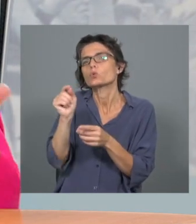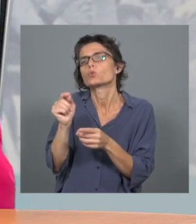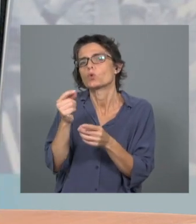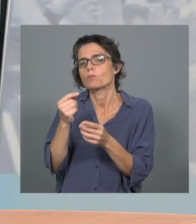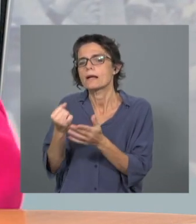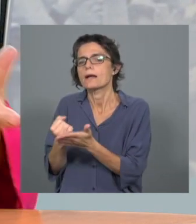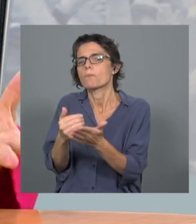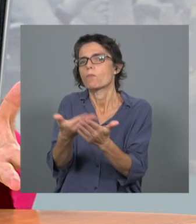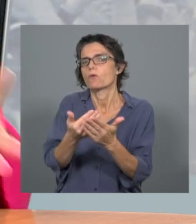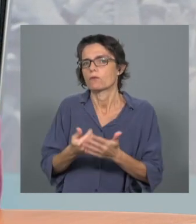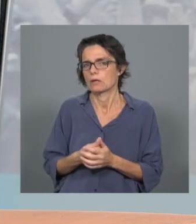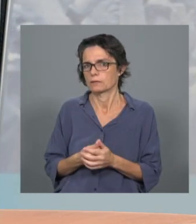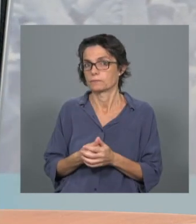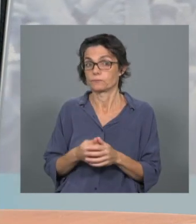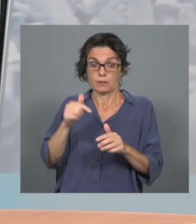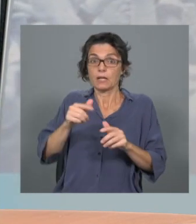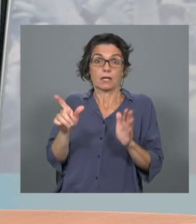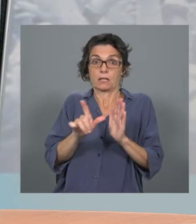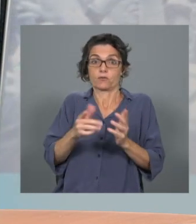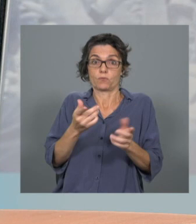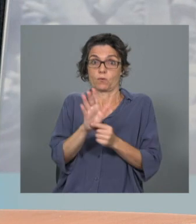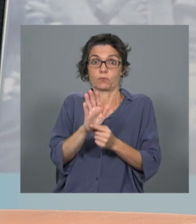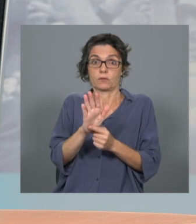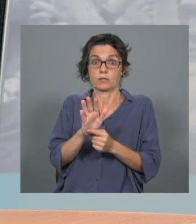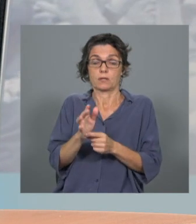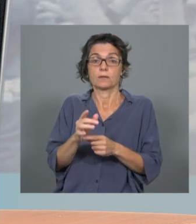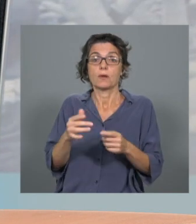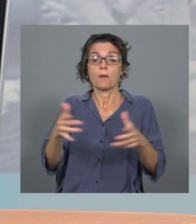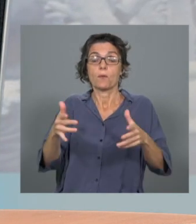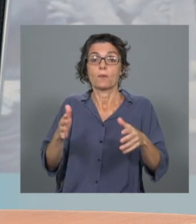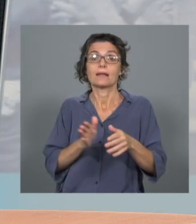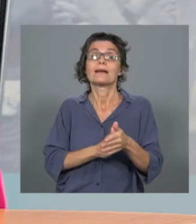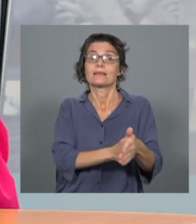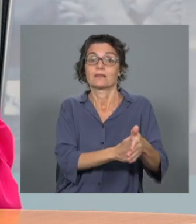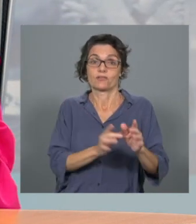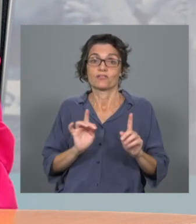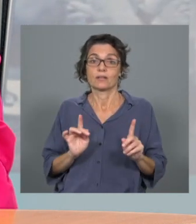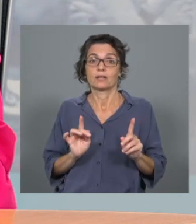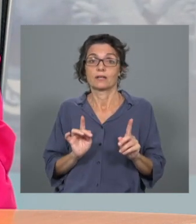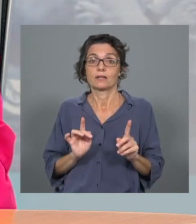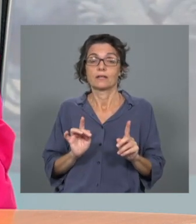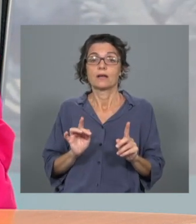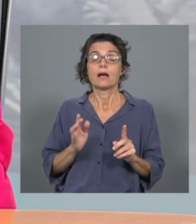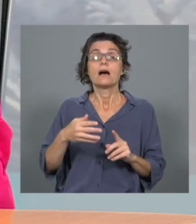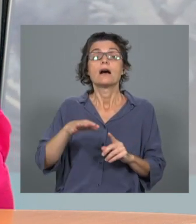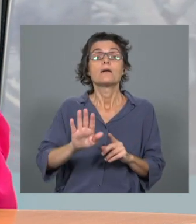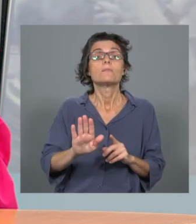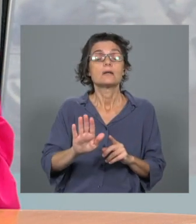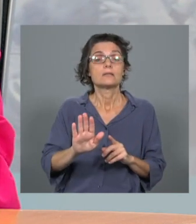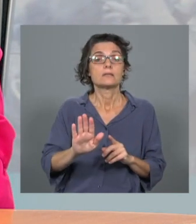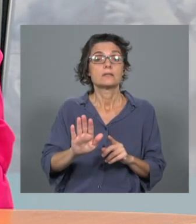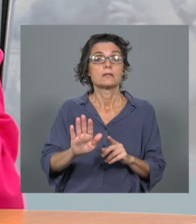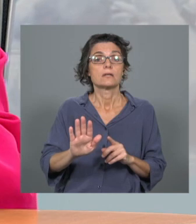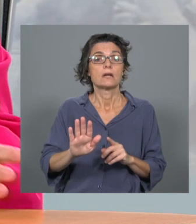que aconteceu também em Lisboa foi que há uma maioria de esquerda, sim, mas o